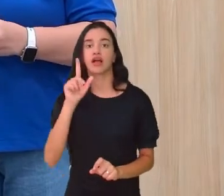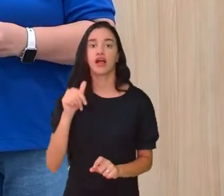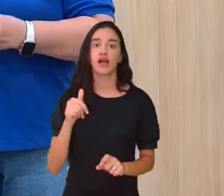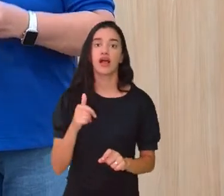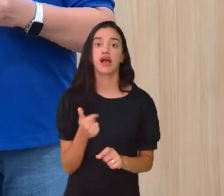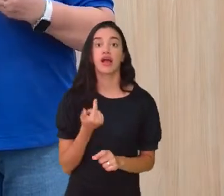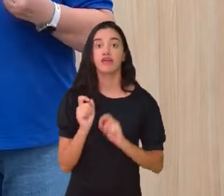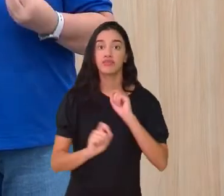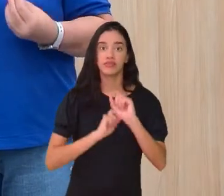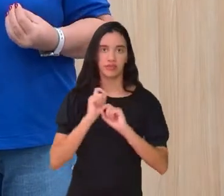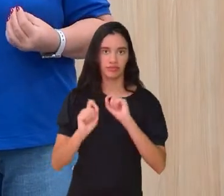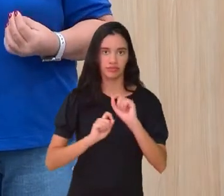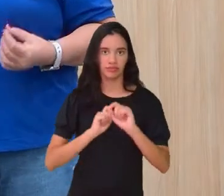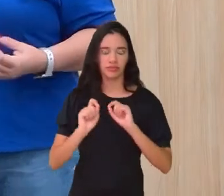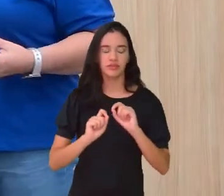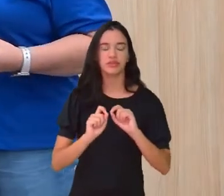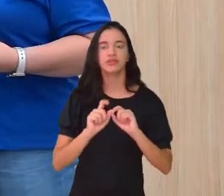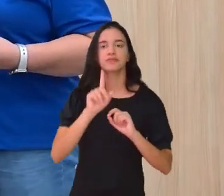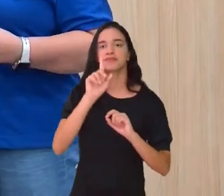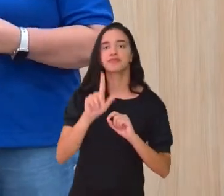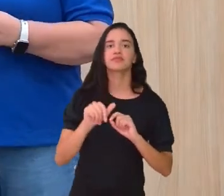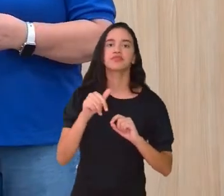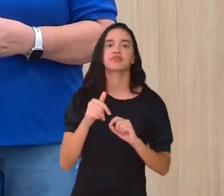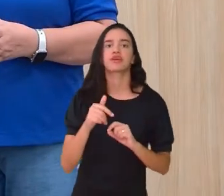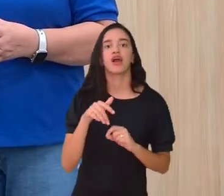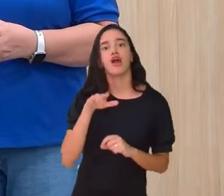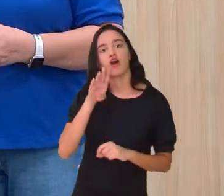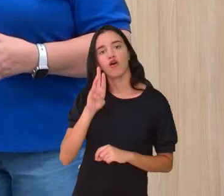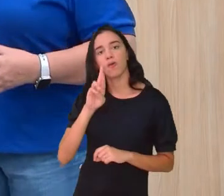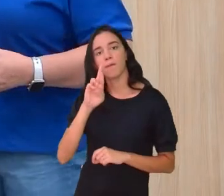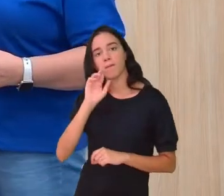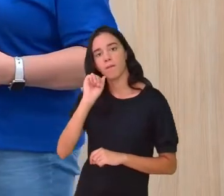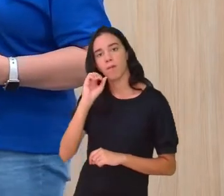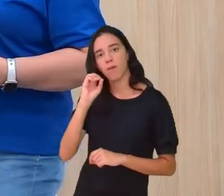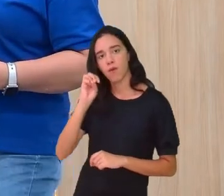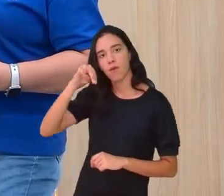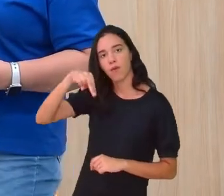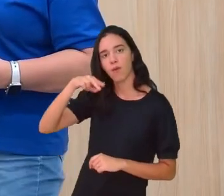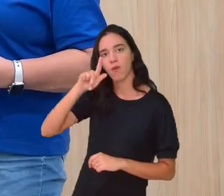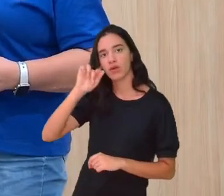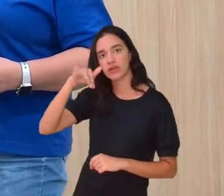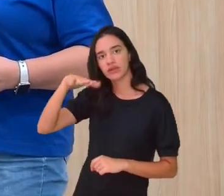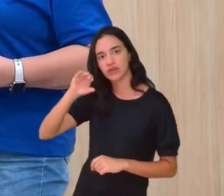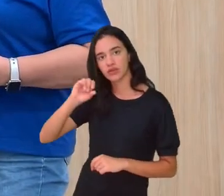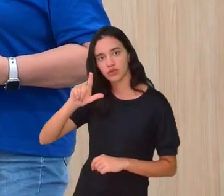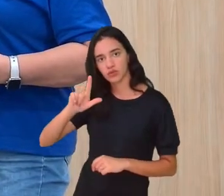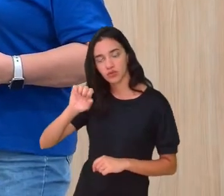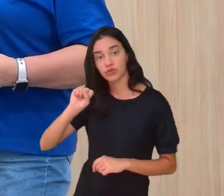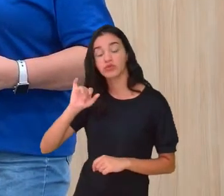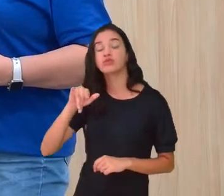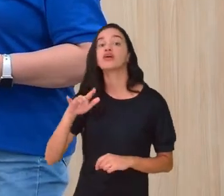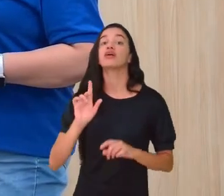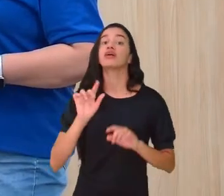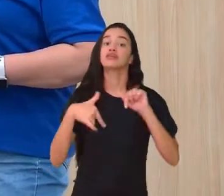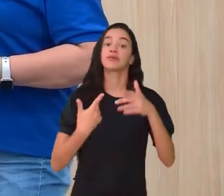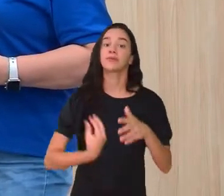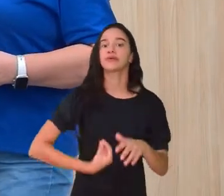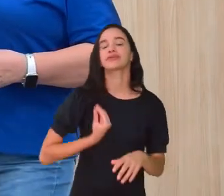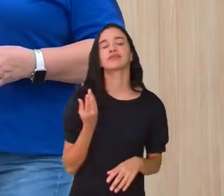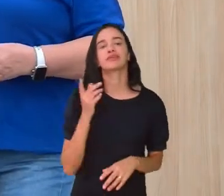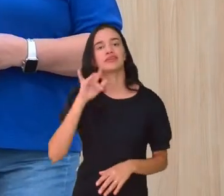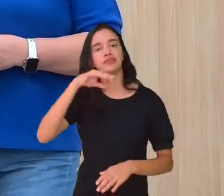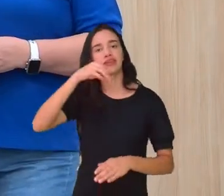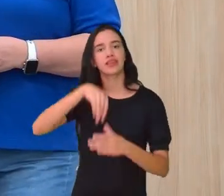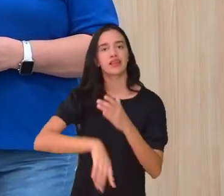se ramificar cada vez mais, formando os bronquíolos. E esses bronquíolos já estão, né, presentes dentro